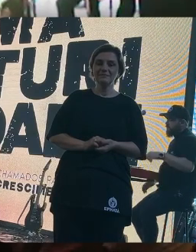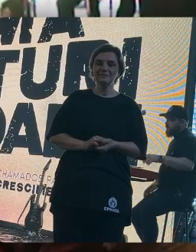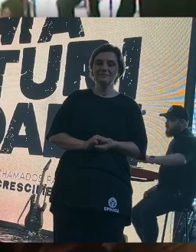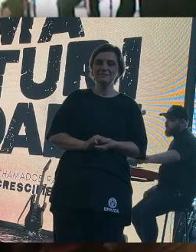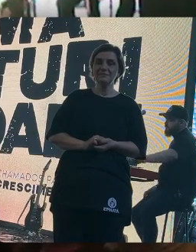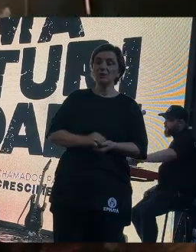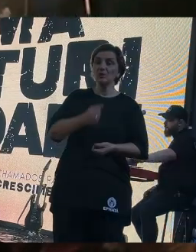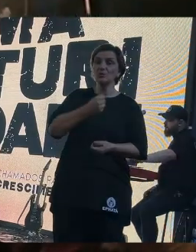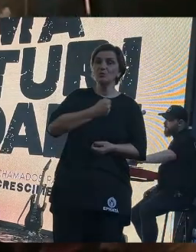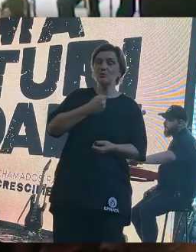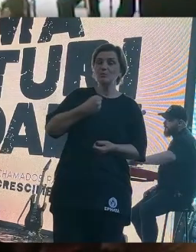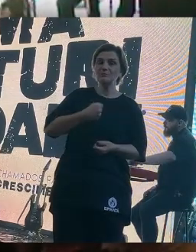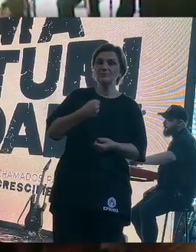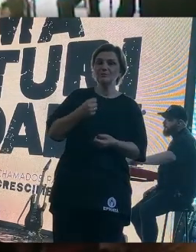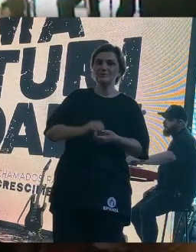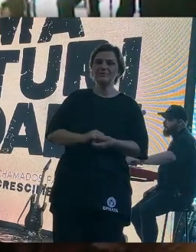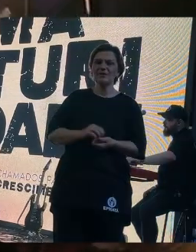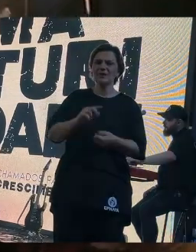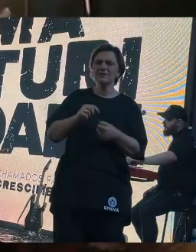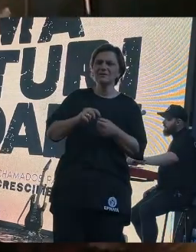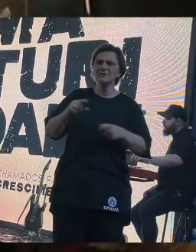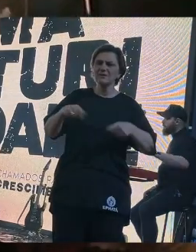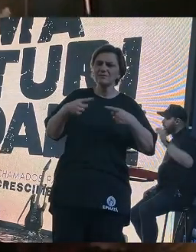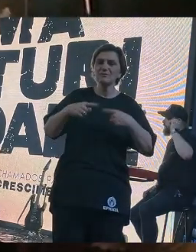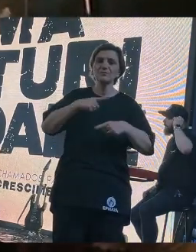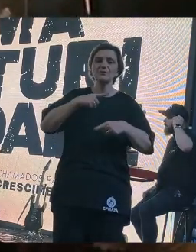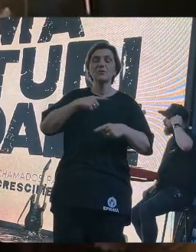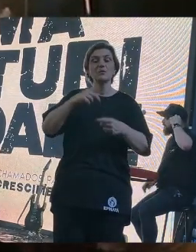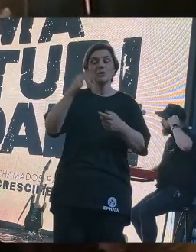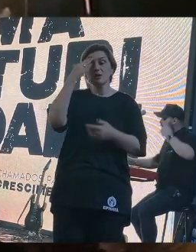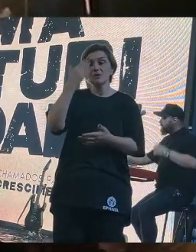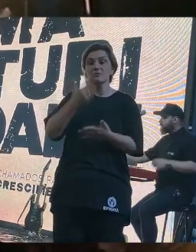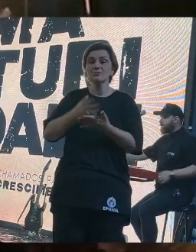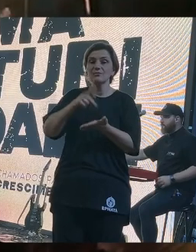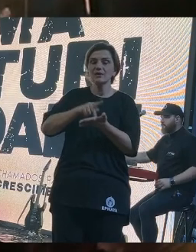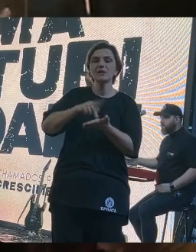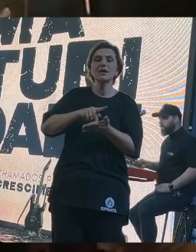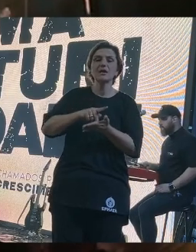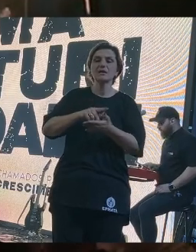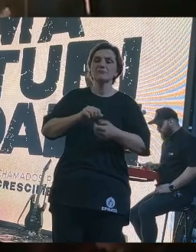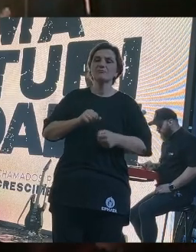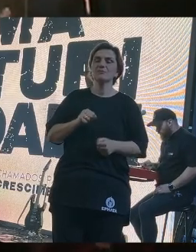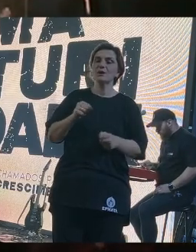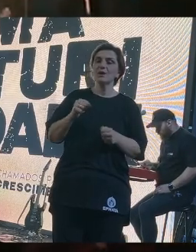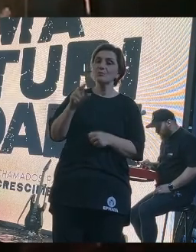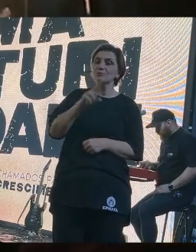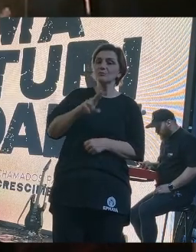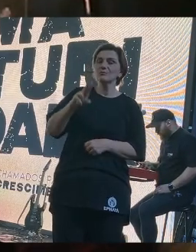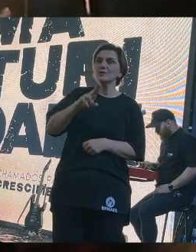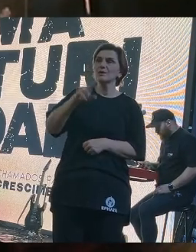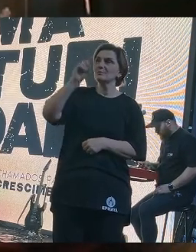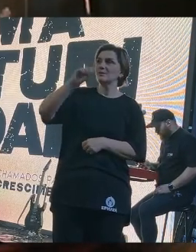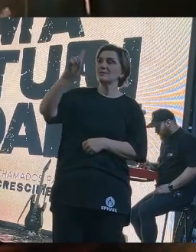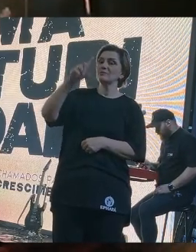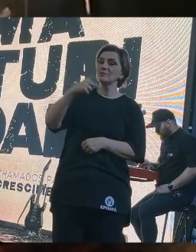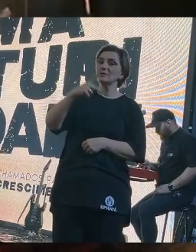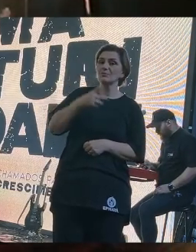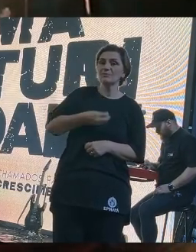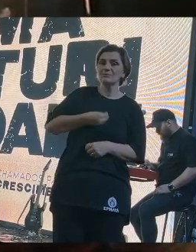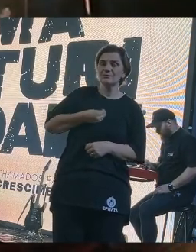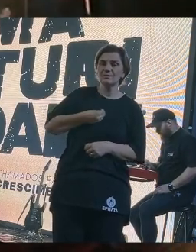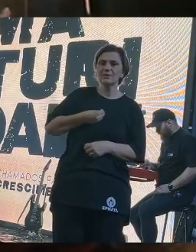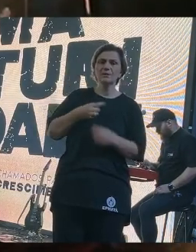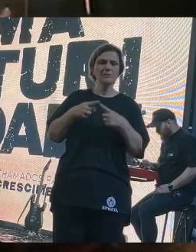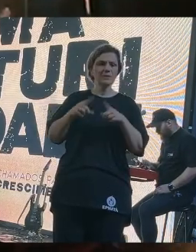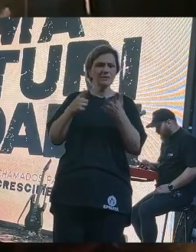os inúmeros gigantes. Eu creio de verdade que essa obra vai ser como um instrumento de Deus e um canal de Deus na tua vida.